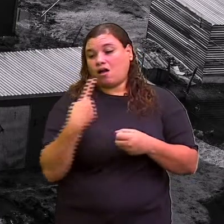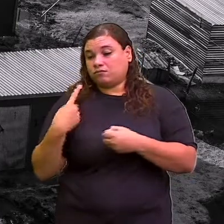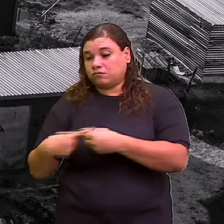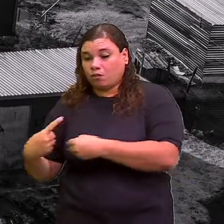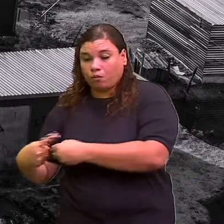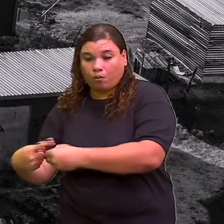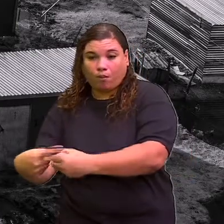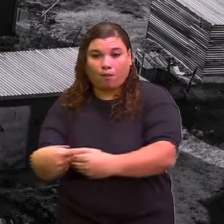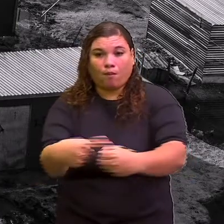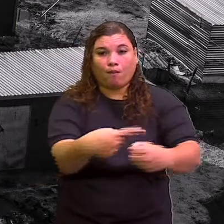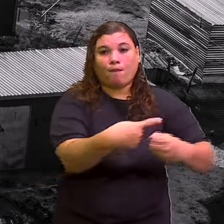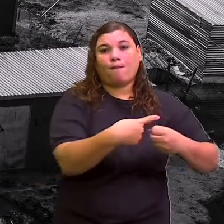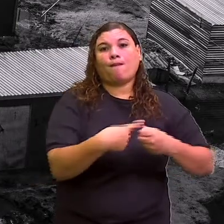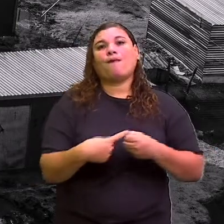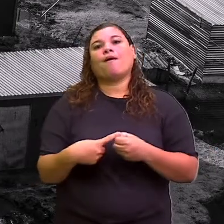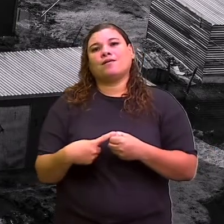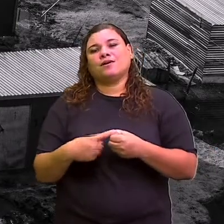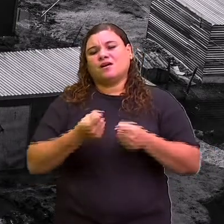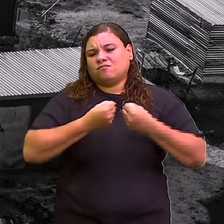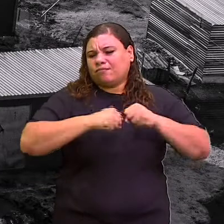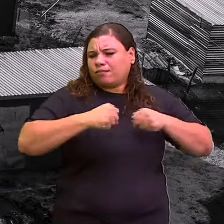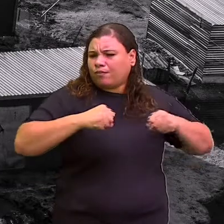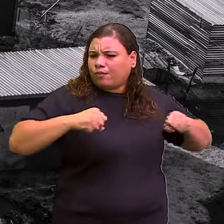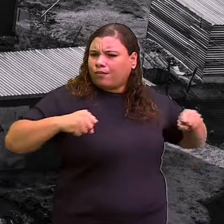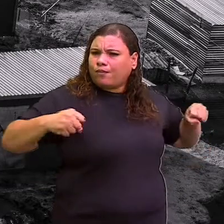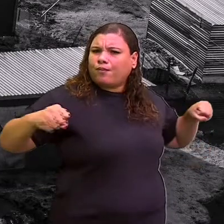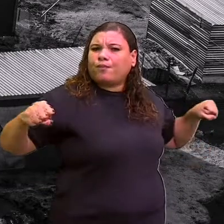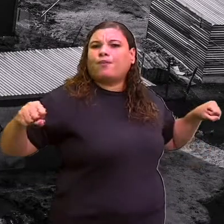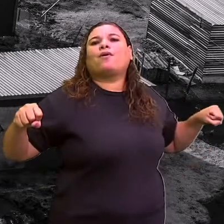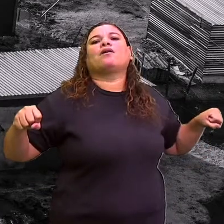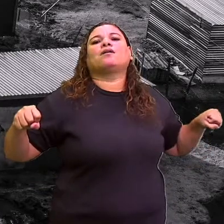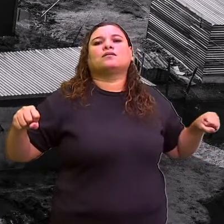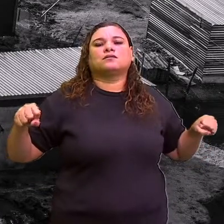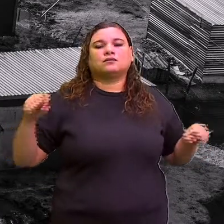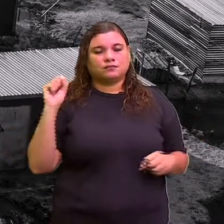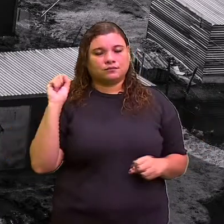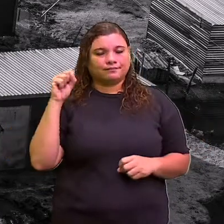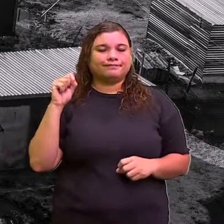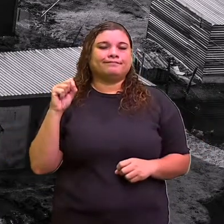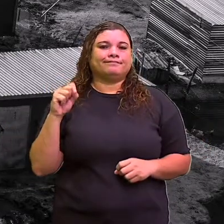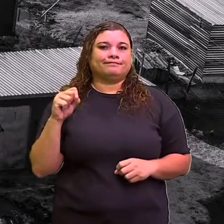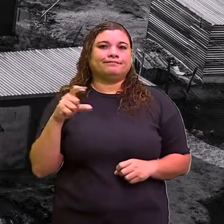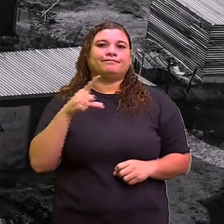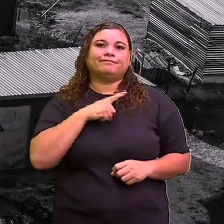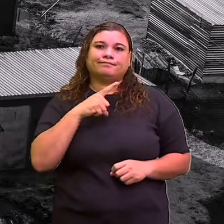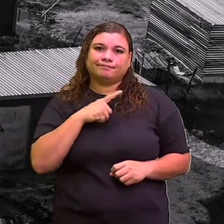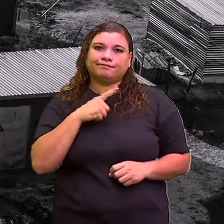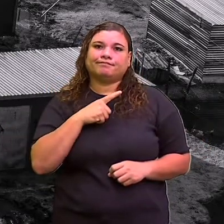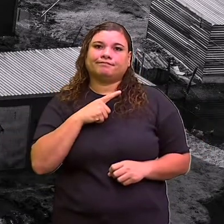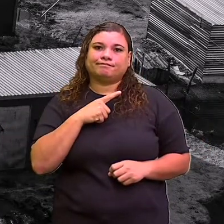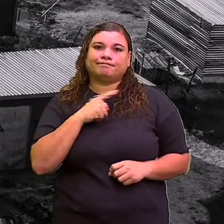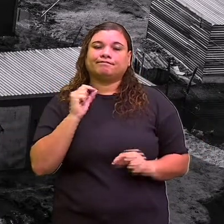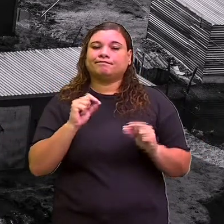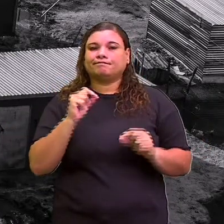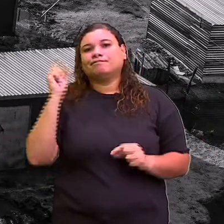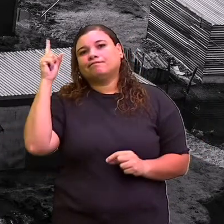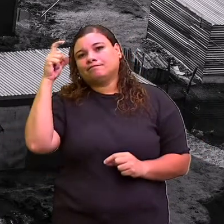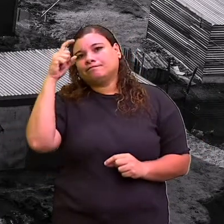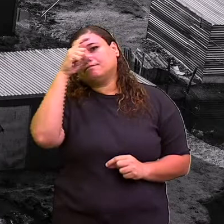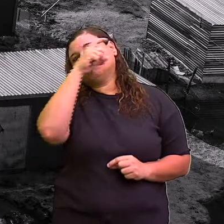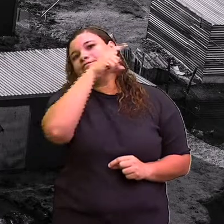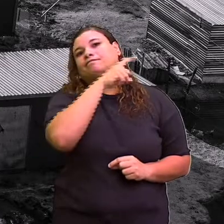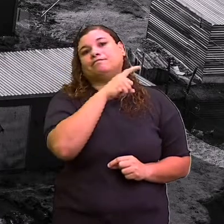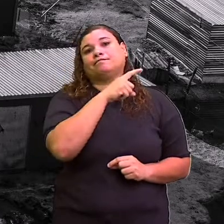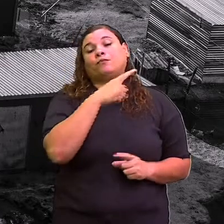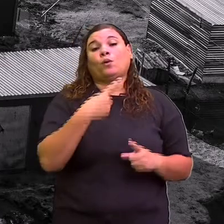Nesse processo de crescimento das cidades. As cidades estão crescendo de forma desordenada,